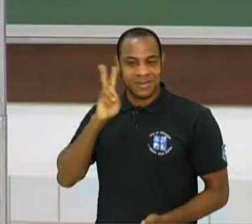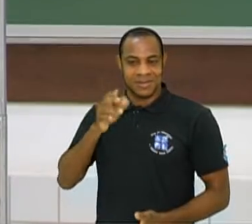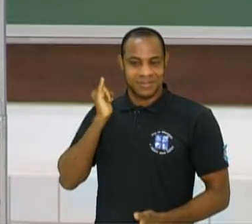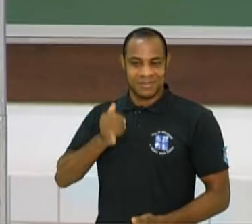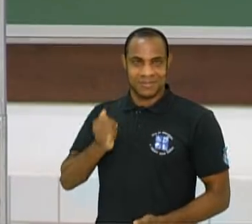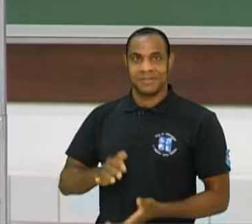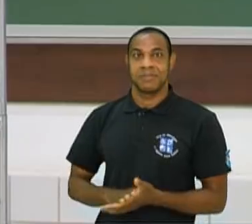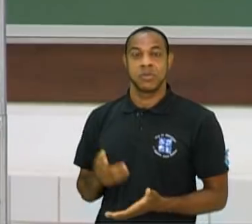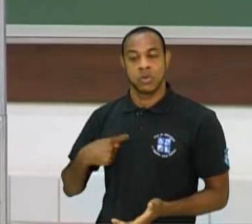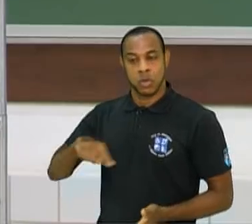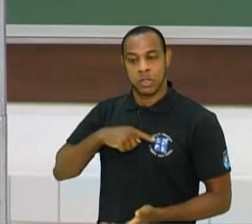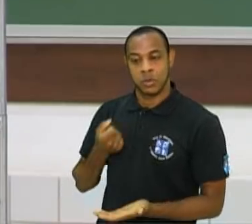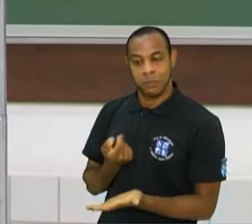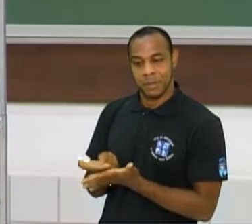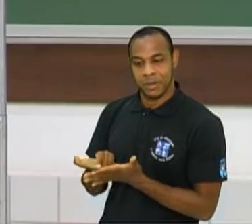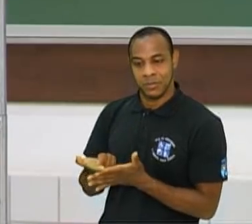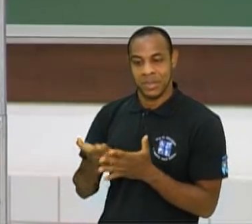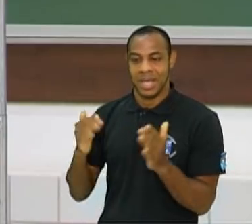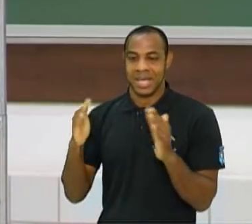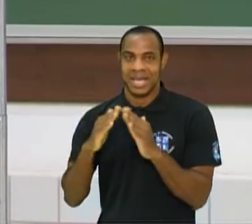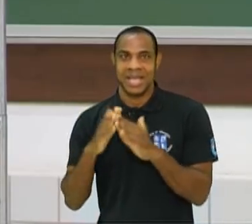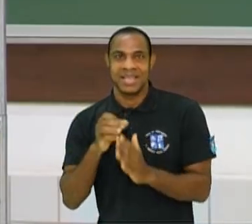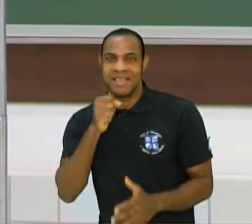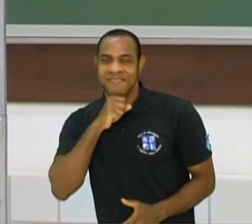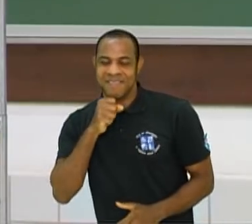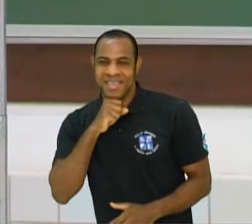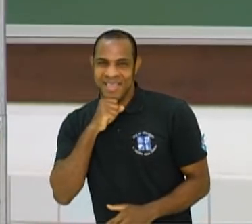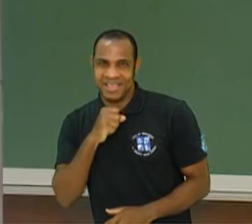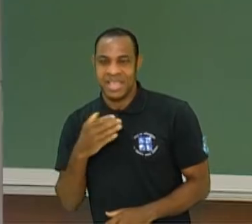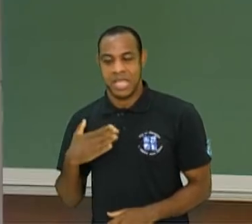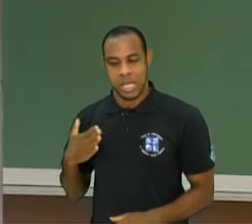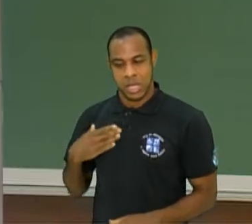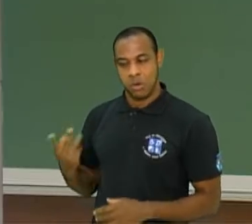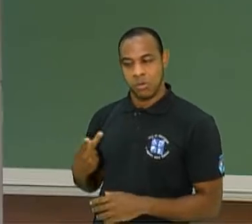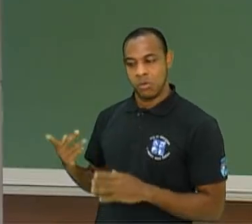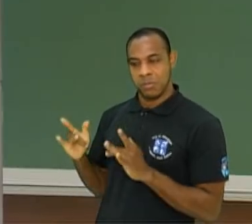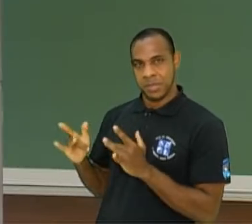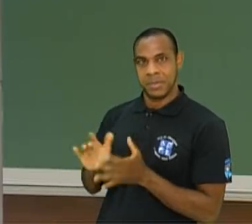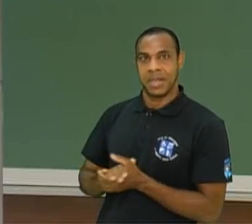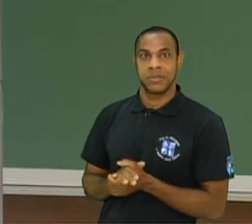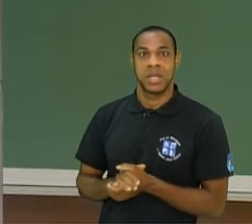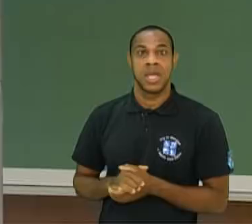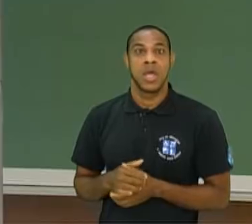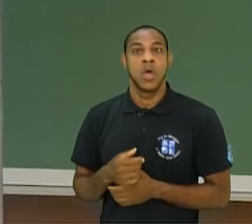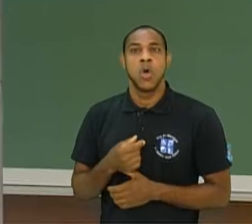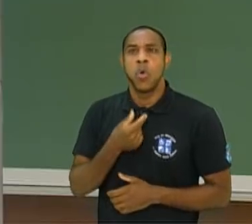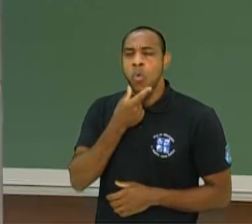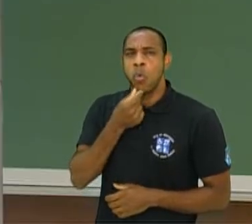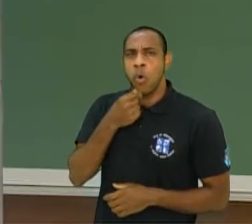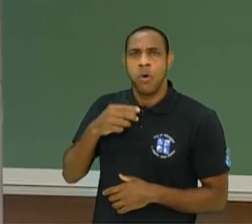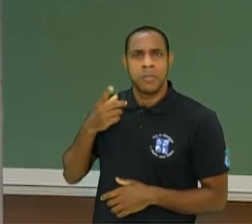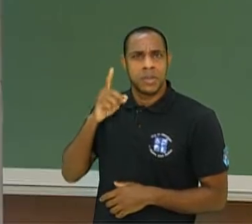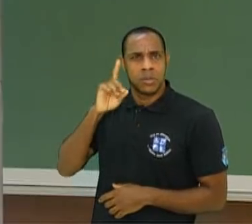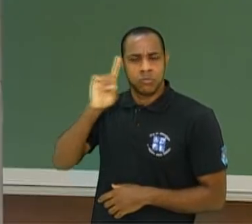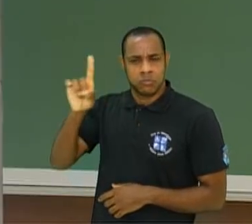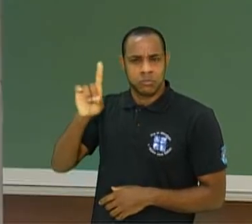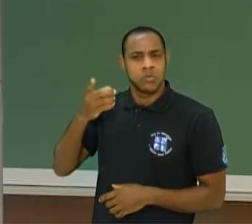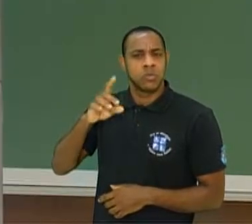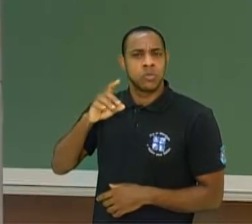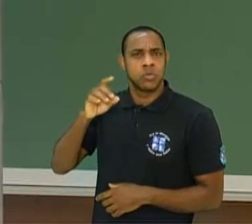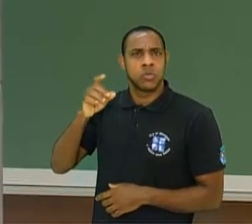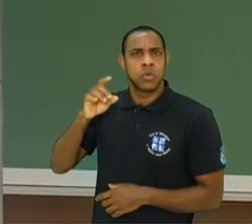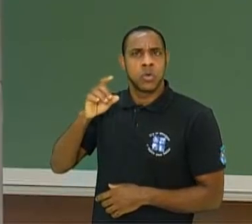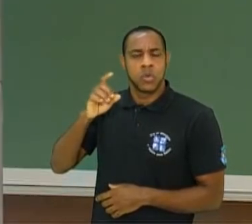namorado. E o dono anterior, o paper ali, quer dizer, revestiu todas as paredes e